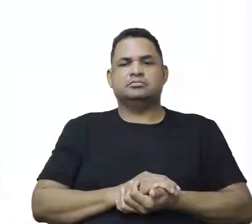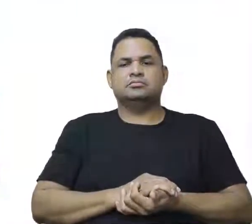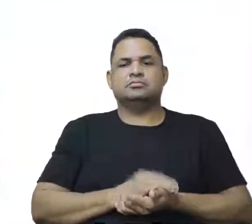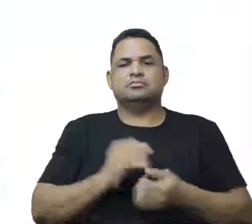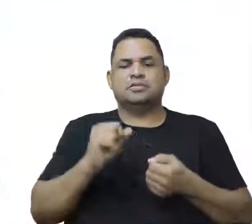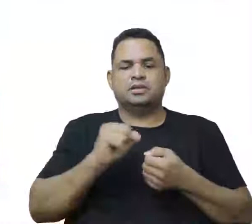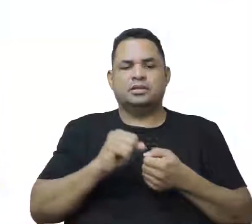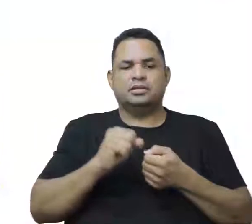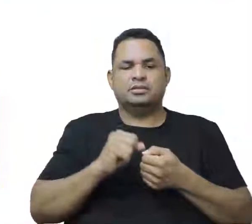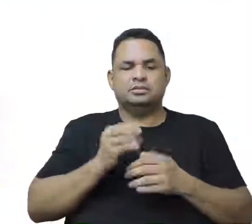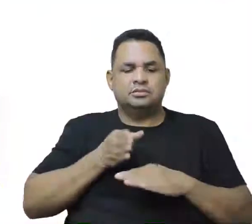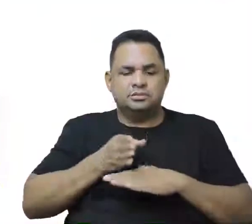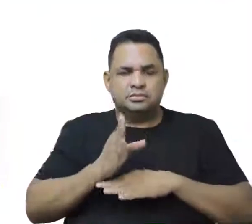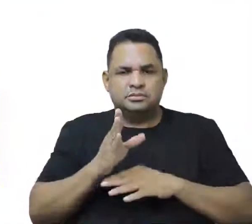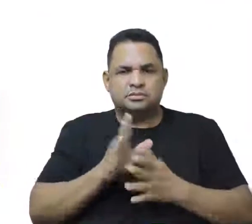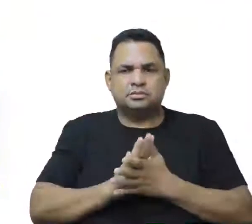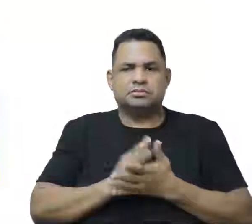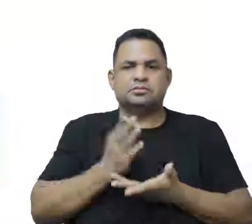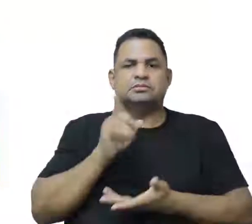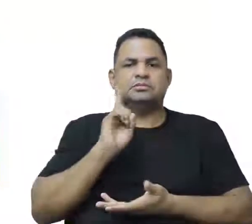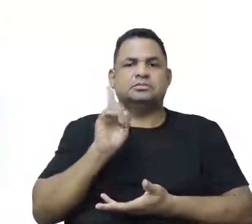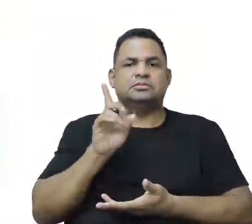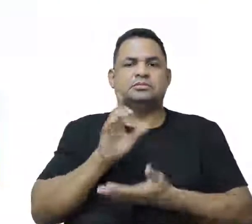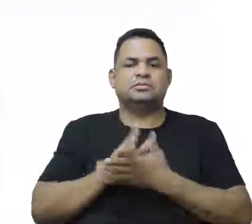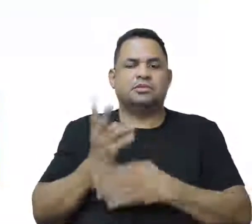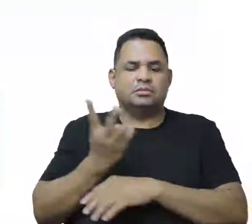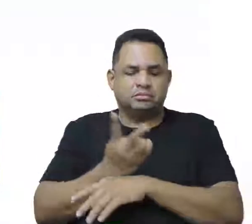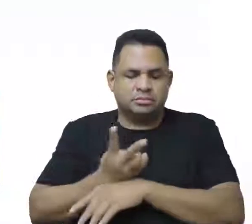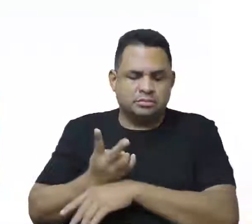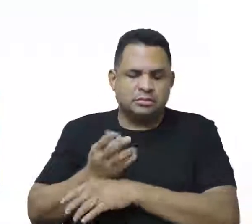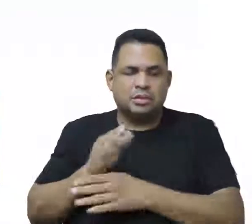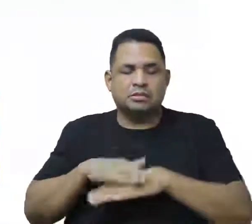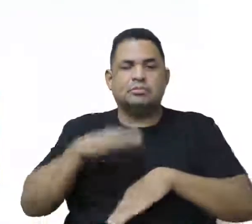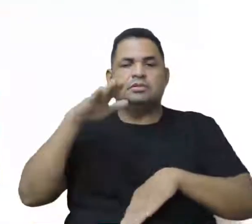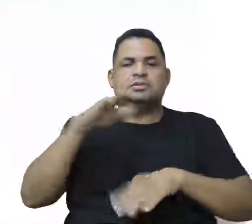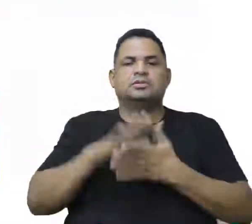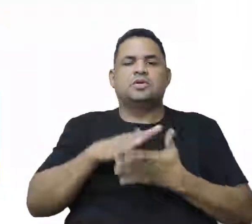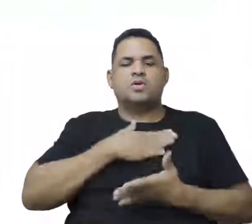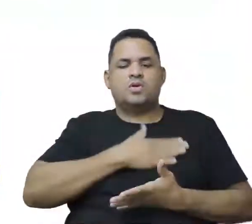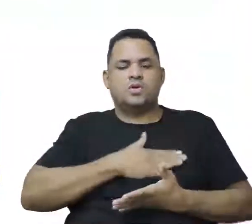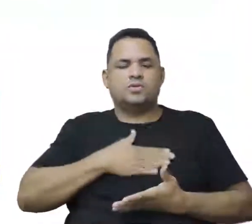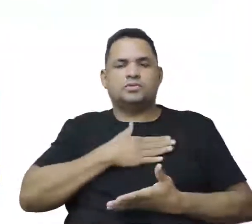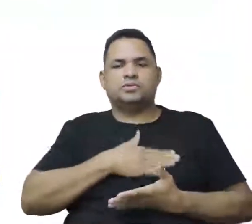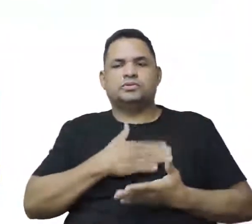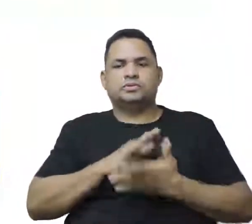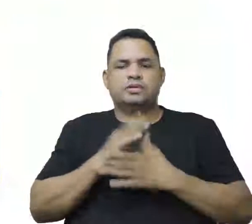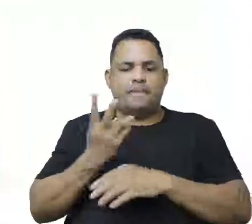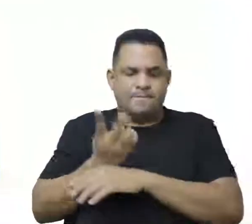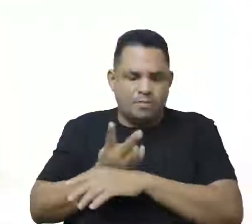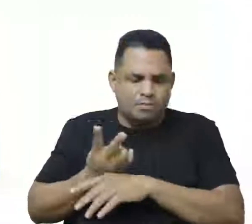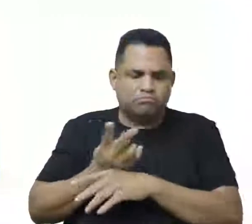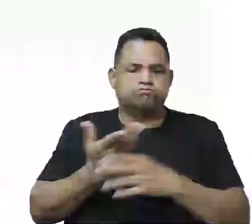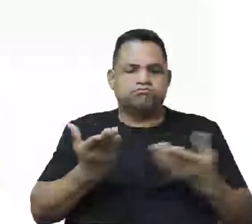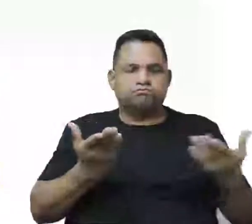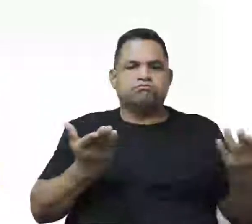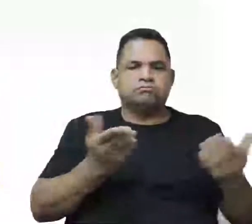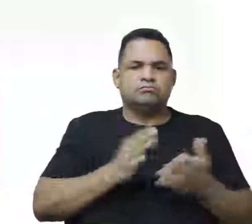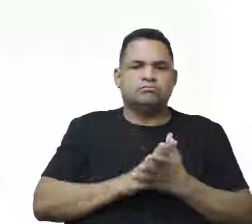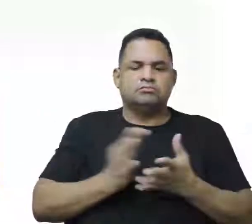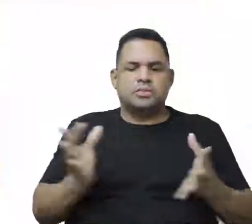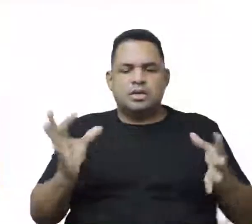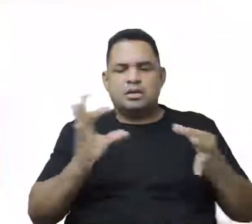esse caminho. E aí agora só resta você buscar um pouco mais. Exato. Gostou, se interessou? Busca mais, entrelaça